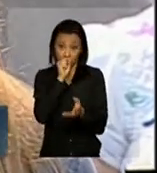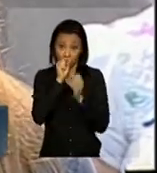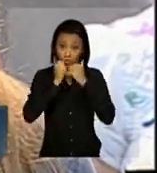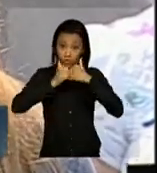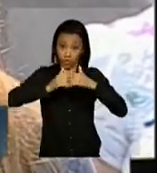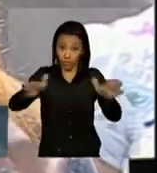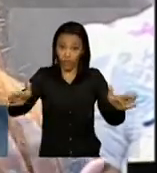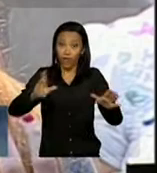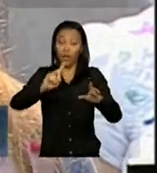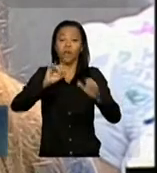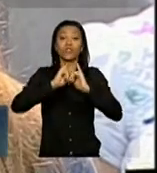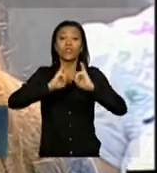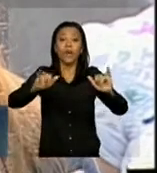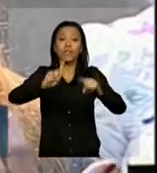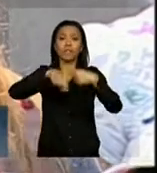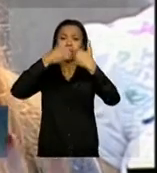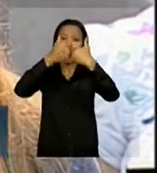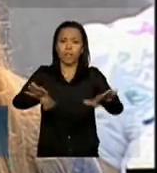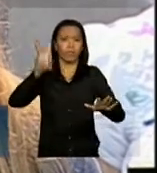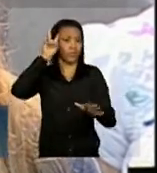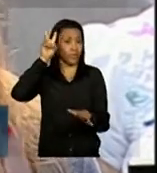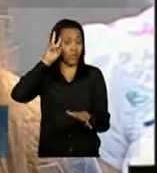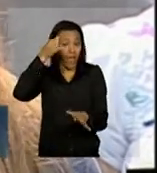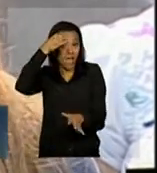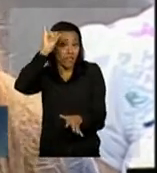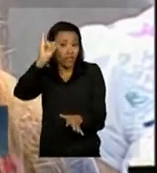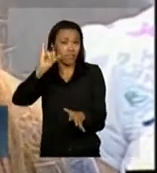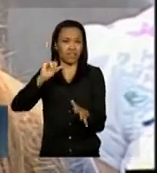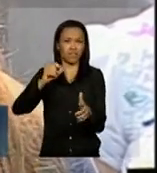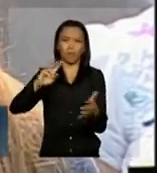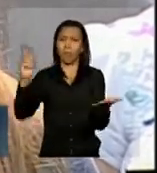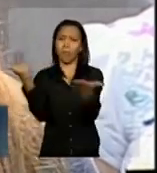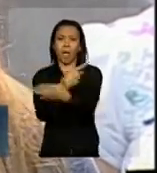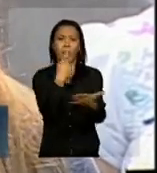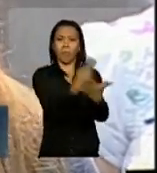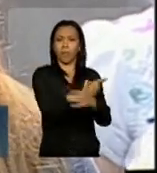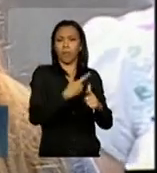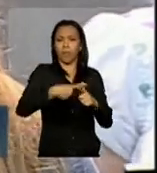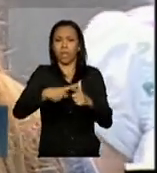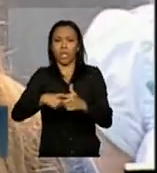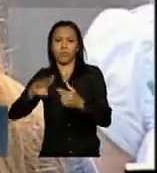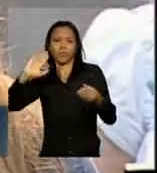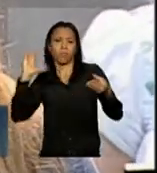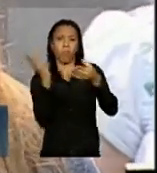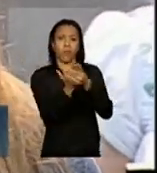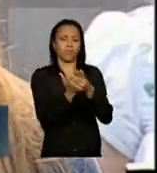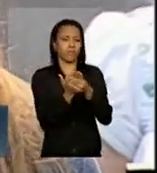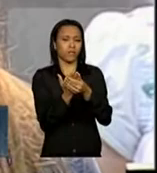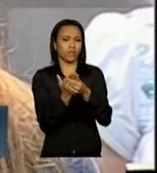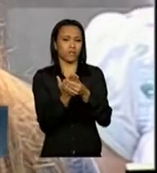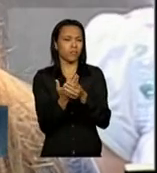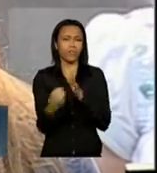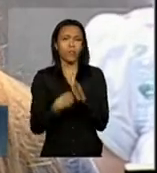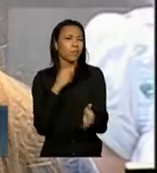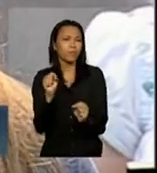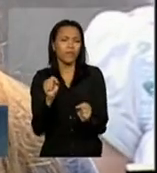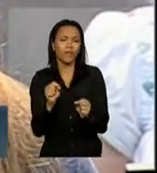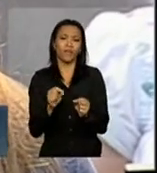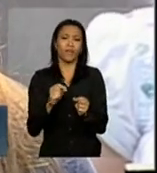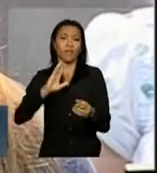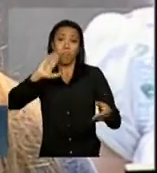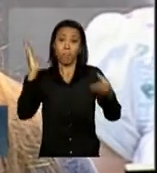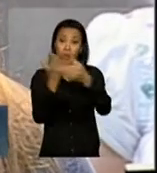e logo abrir na segunda-feira evitaria uma avalanche de ações judiciais todo ano tem aquela contestação lazer de